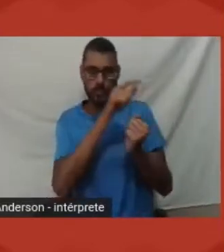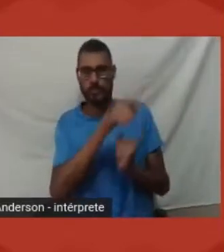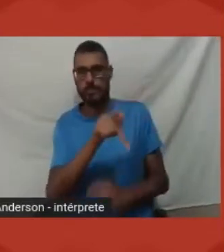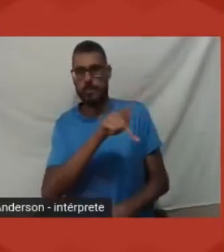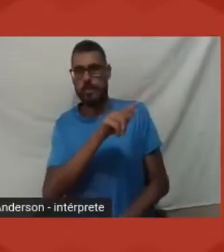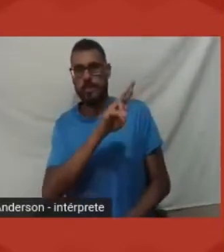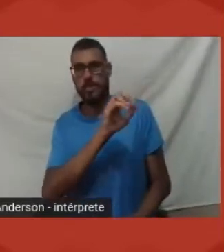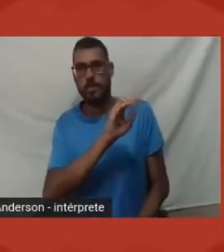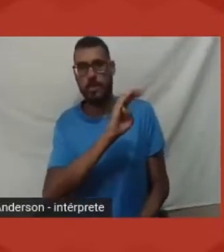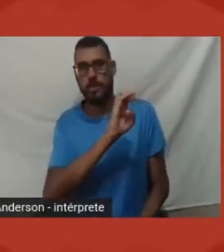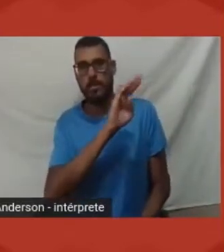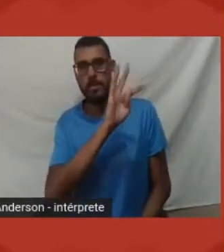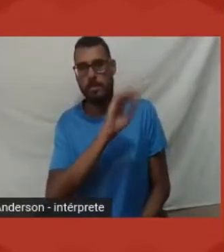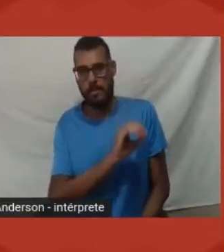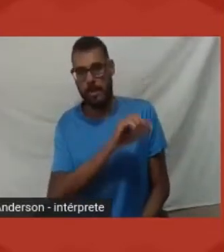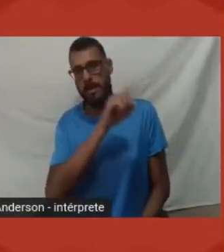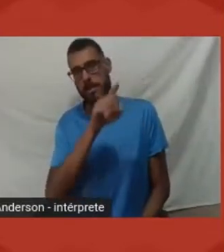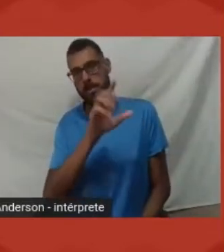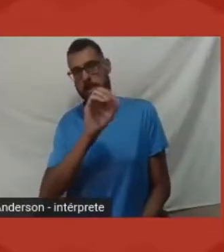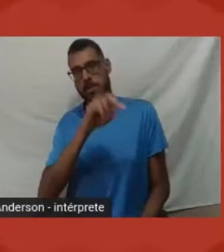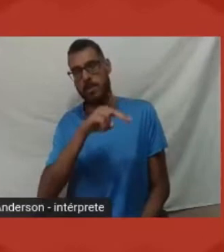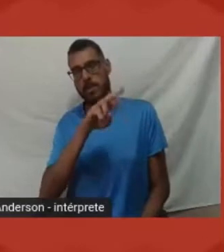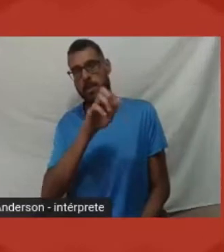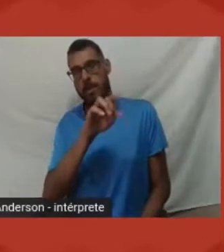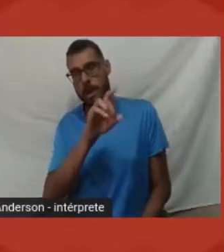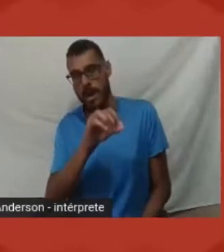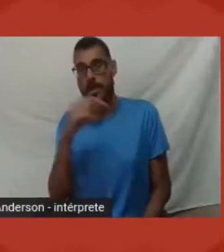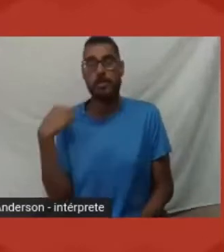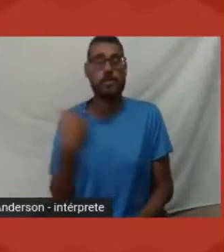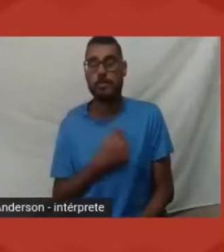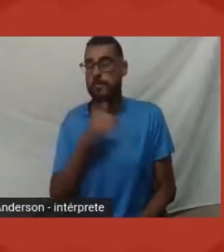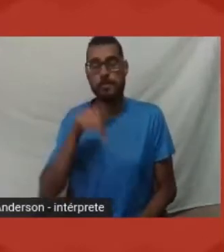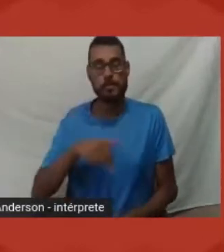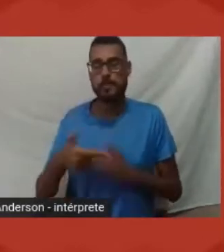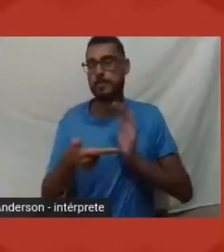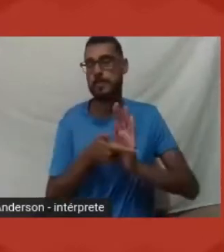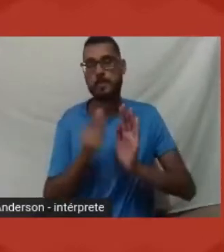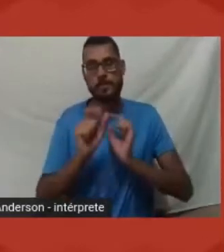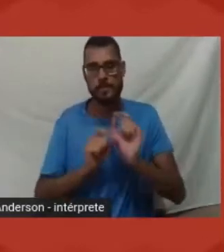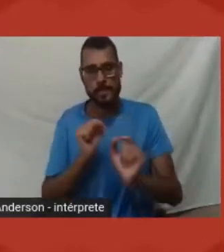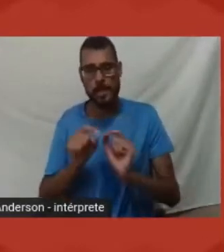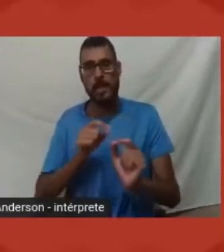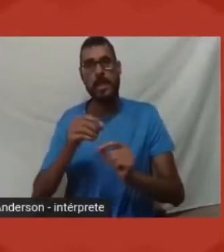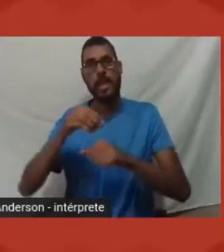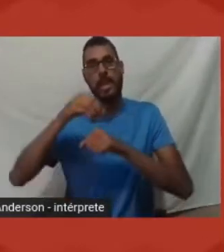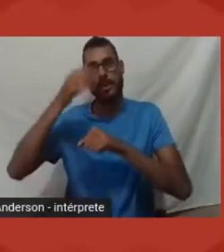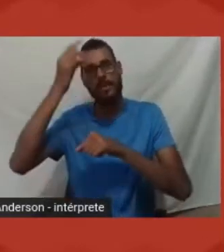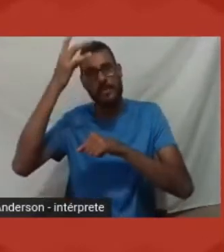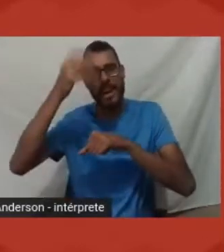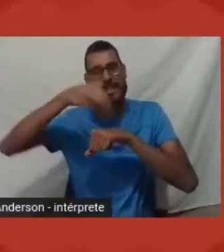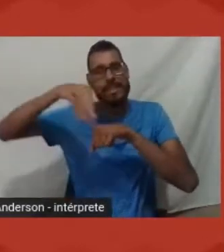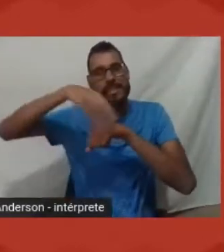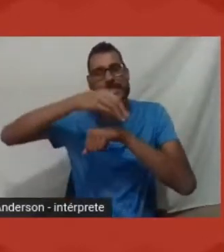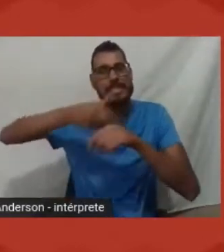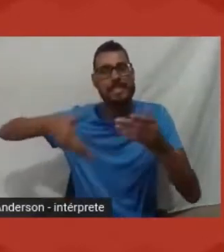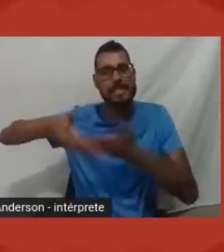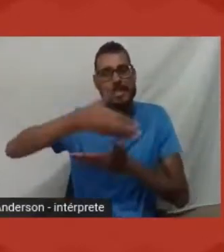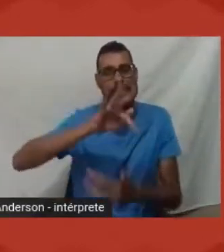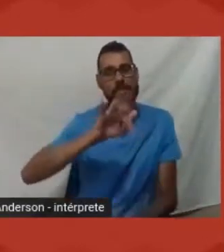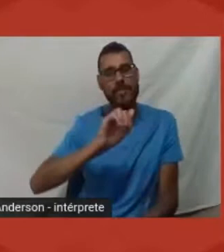professor Conrado, estaremos aqui como facilitadores para auxiliar vocês nessa oficina de